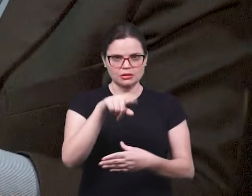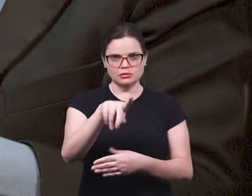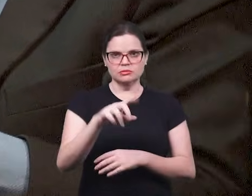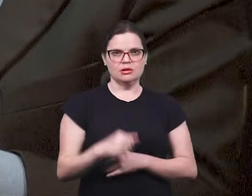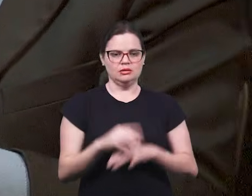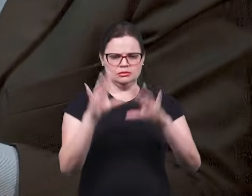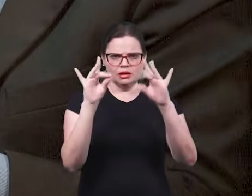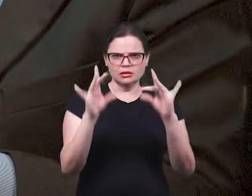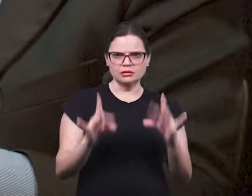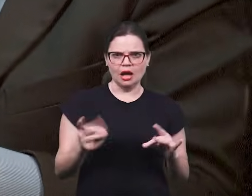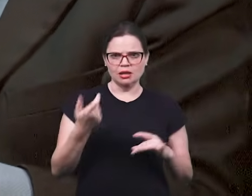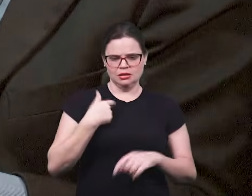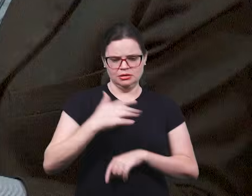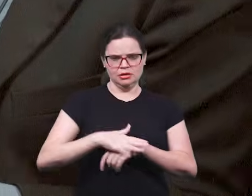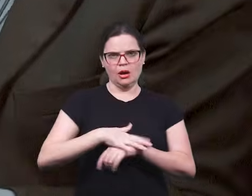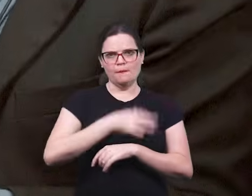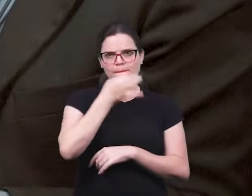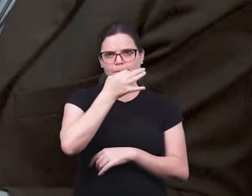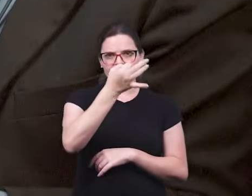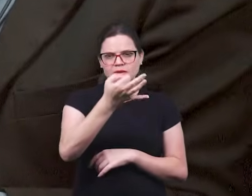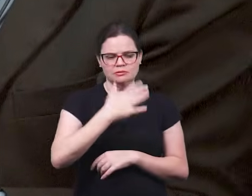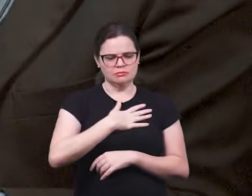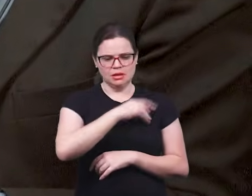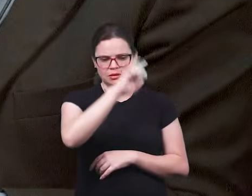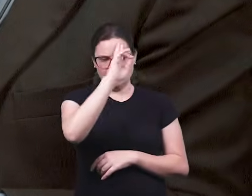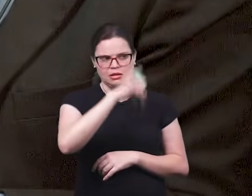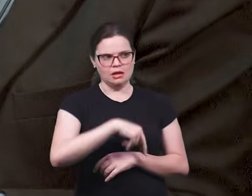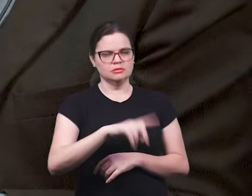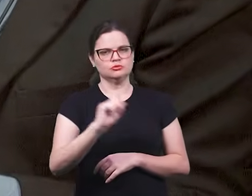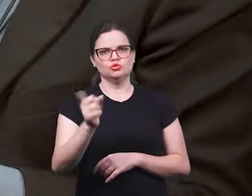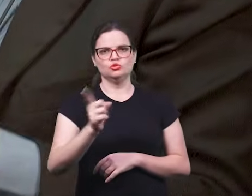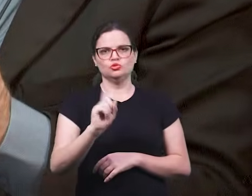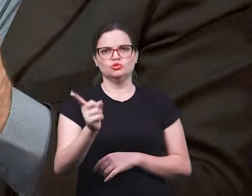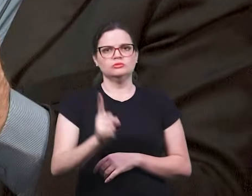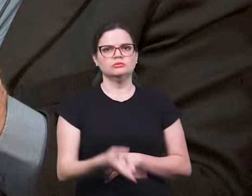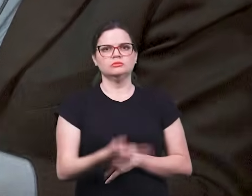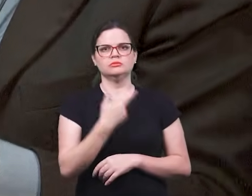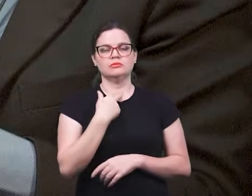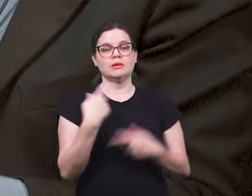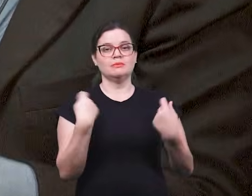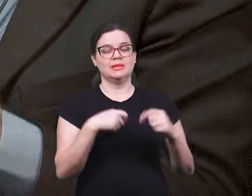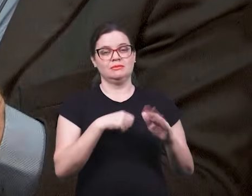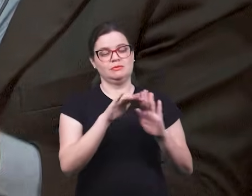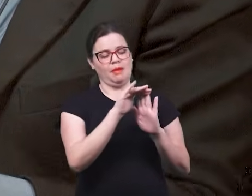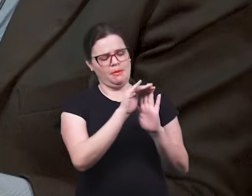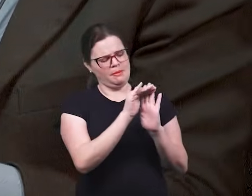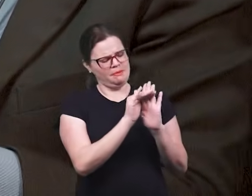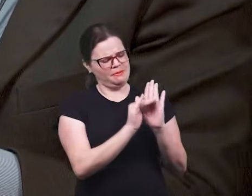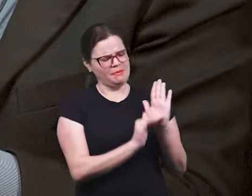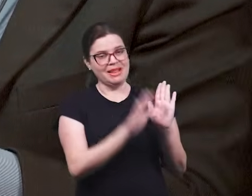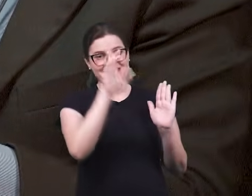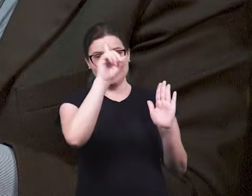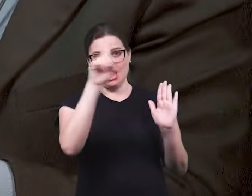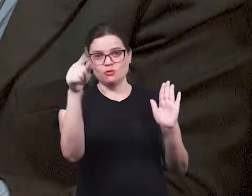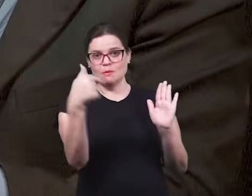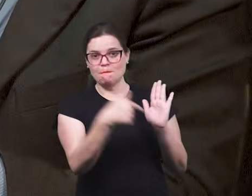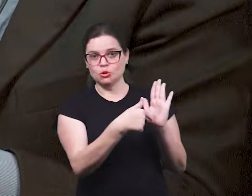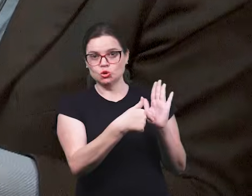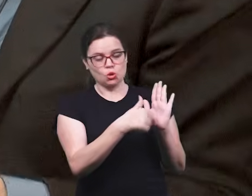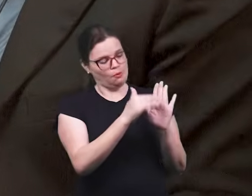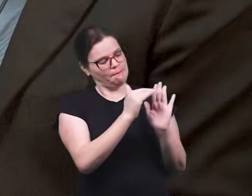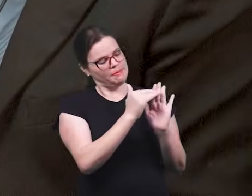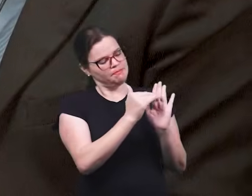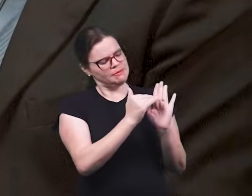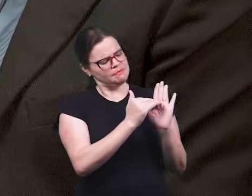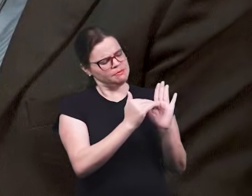nenhum detalhe a nenhuma mais. Opinião humana. Exatamente. Tinha que ser totalmente conforme o Senhor